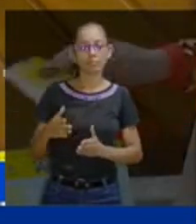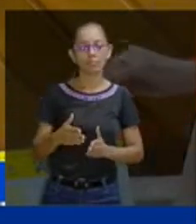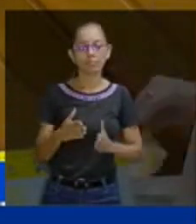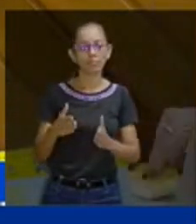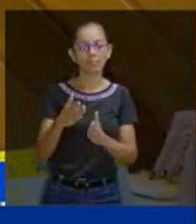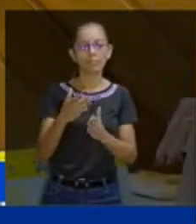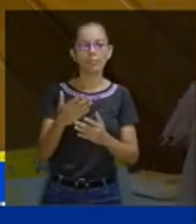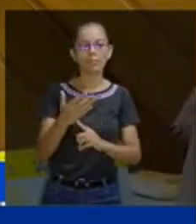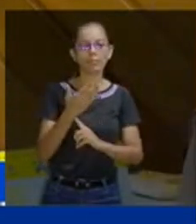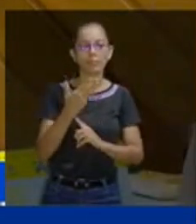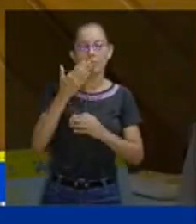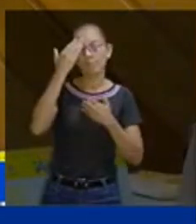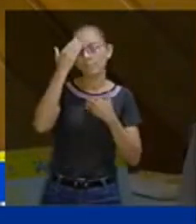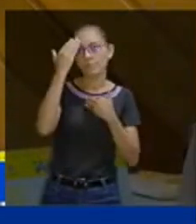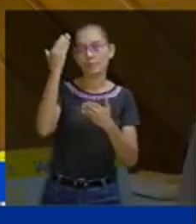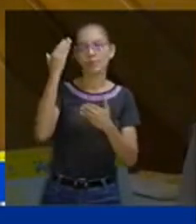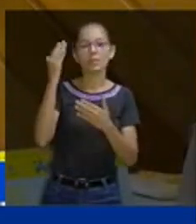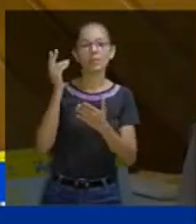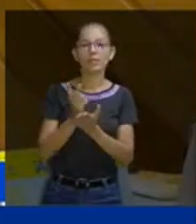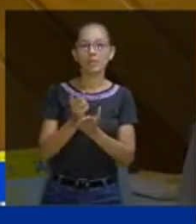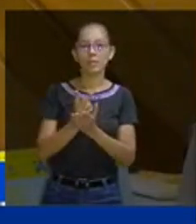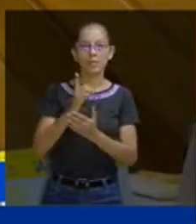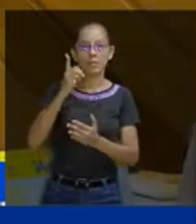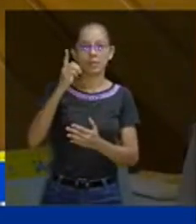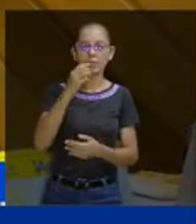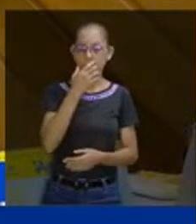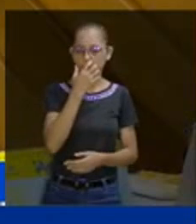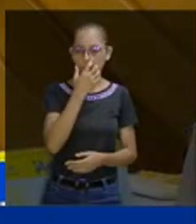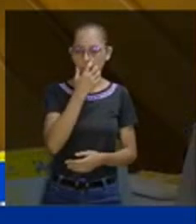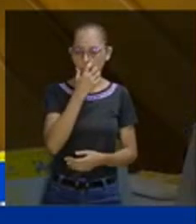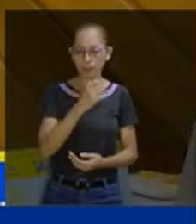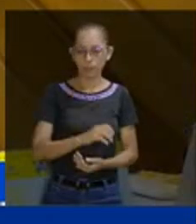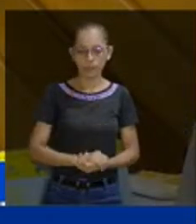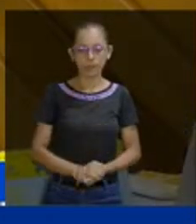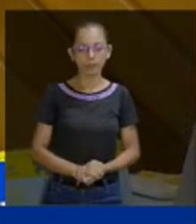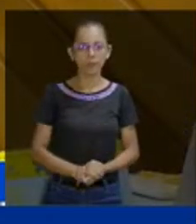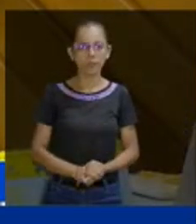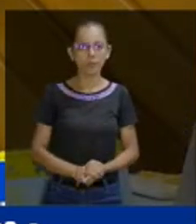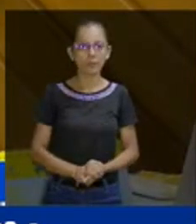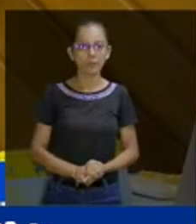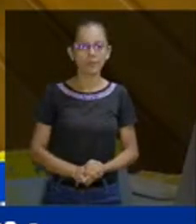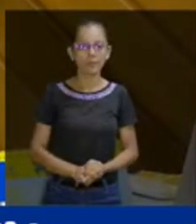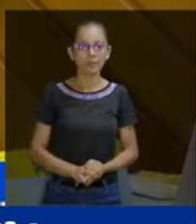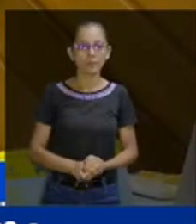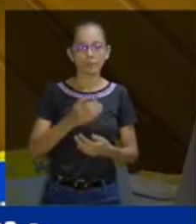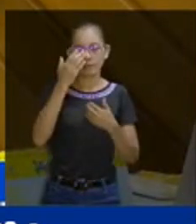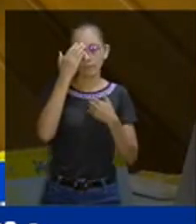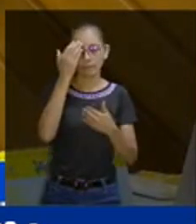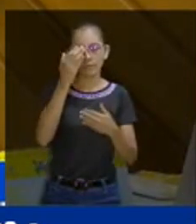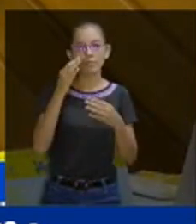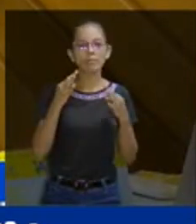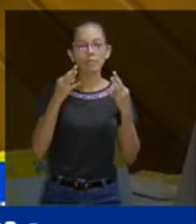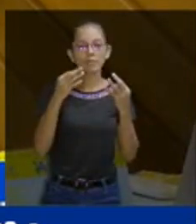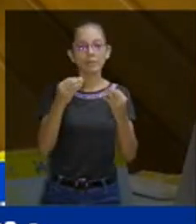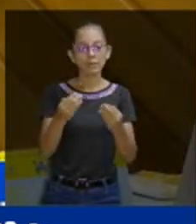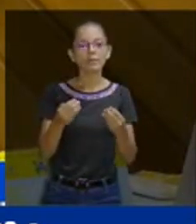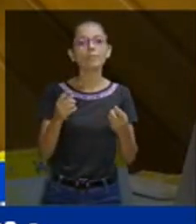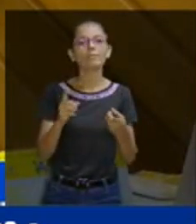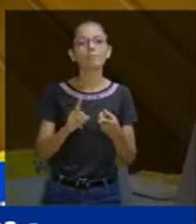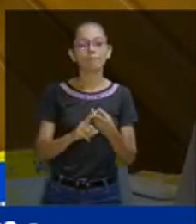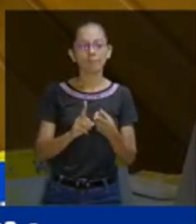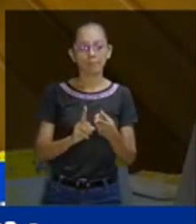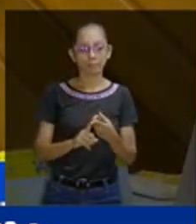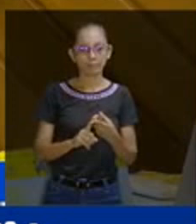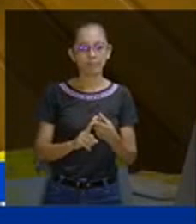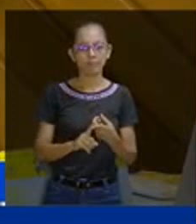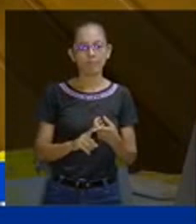minha eterna gratidão. Agradeço a todos que tive a oportunidade